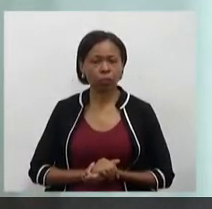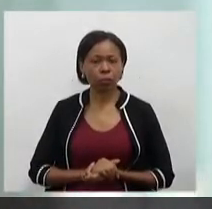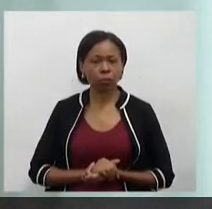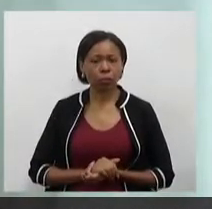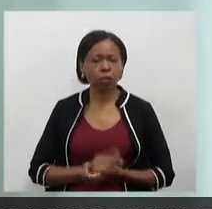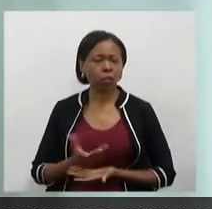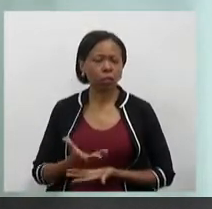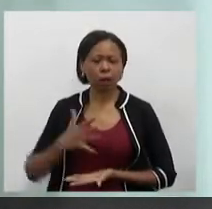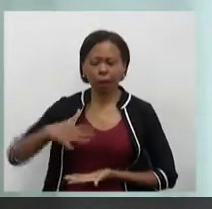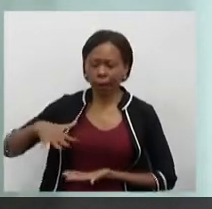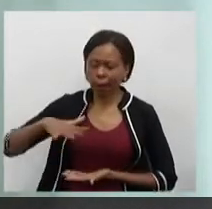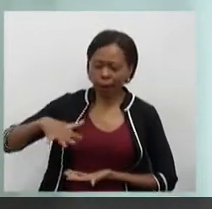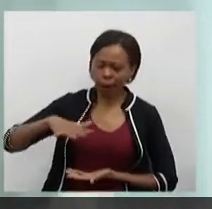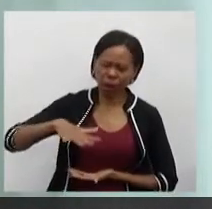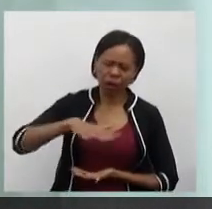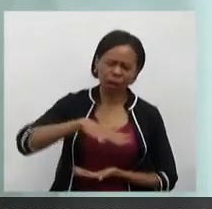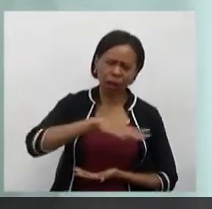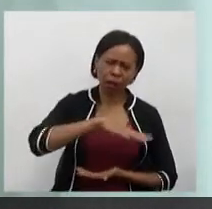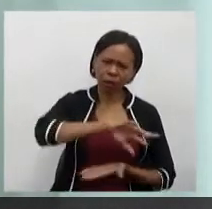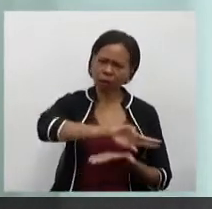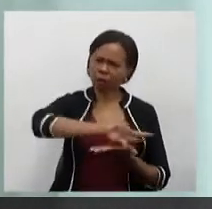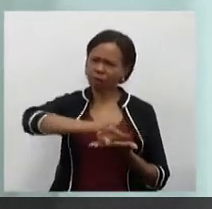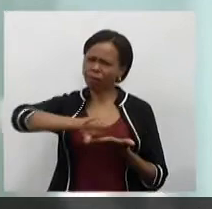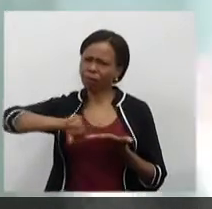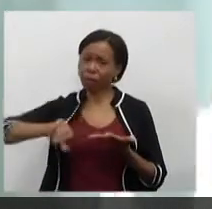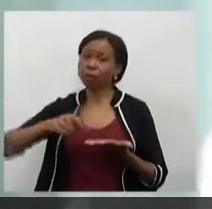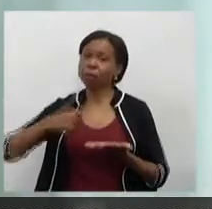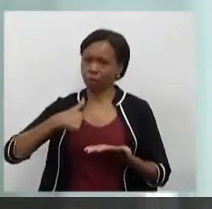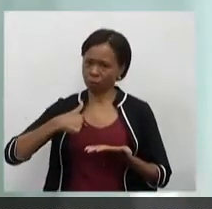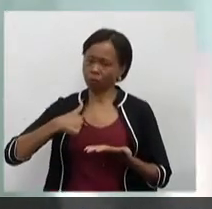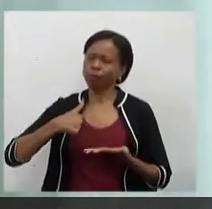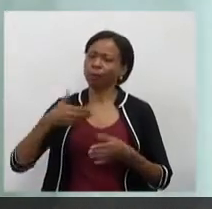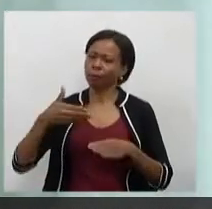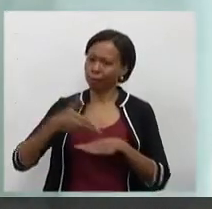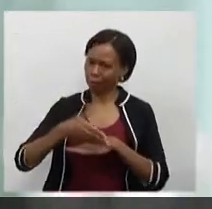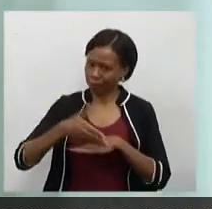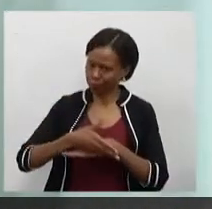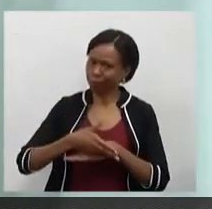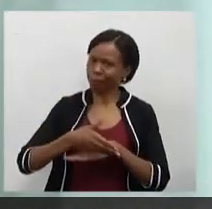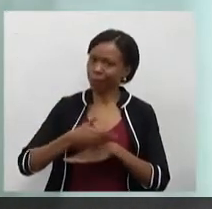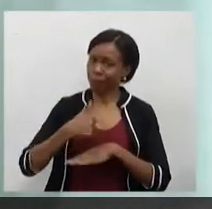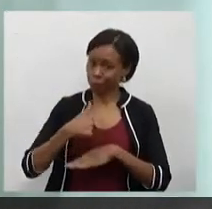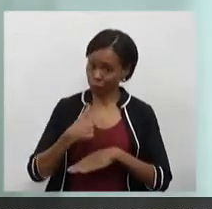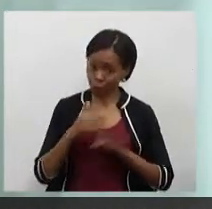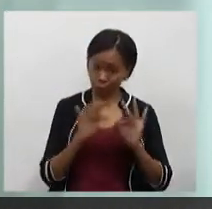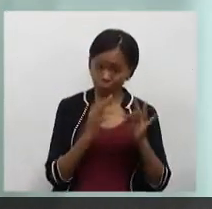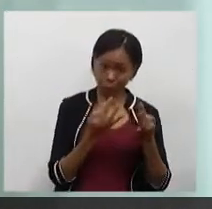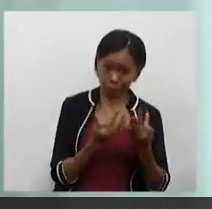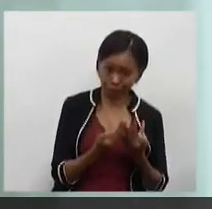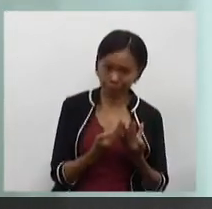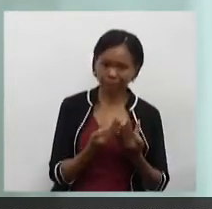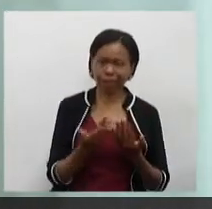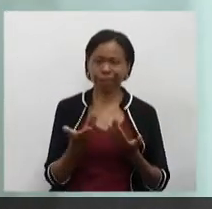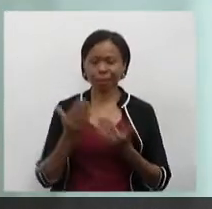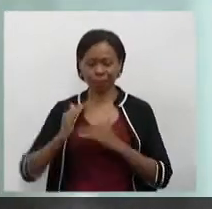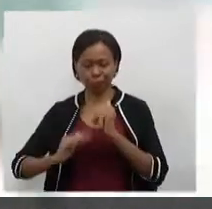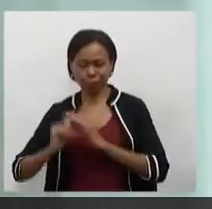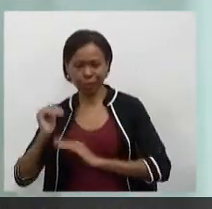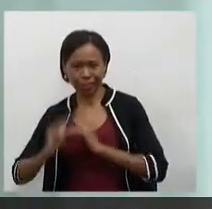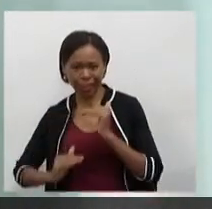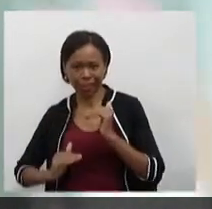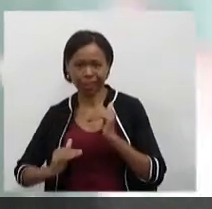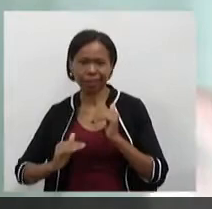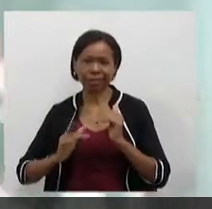em todas as áreas de diversas pessoas que estão aqui. Eu não sou somente família. Eu também não sou somente técnica, eu também sou do